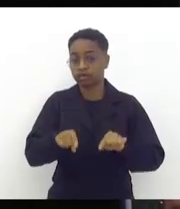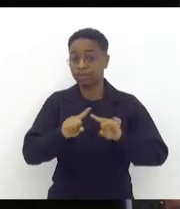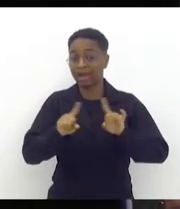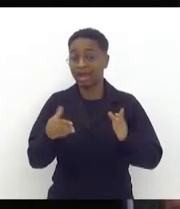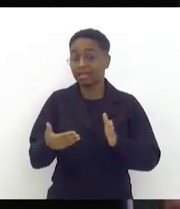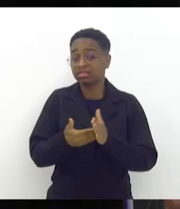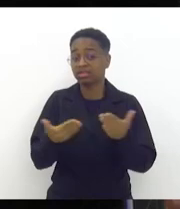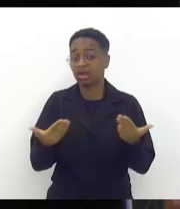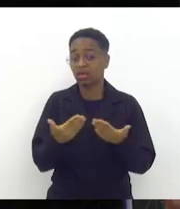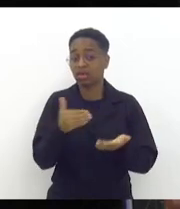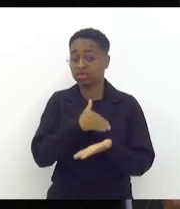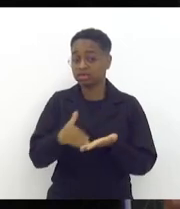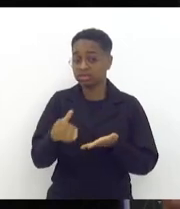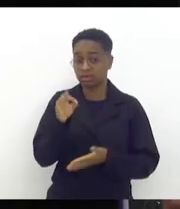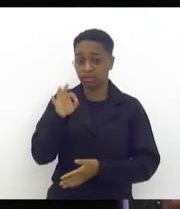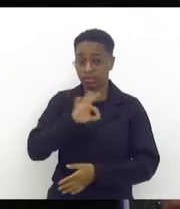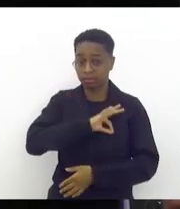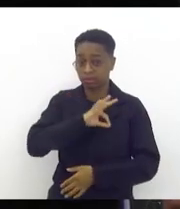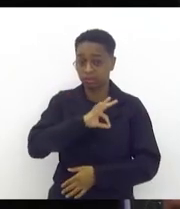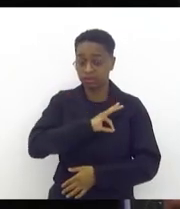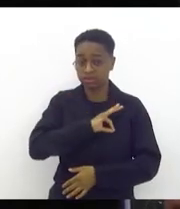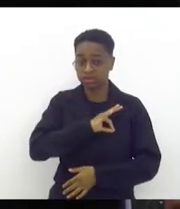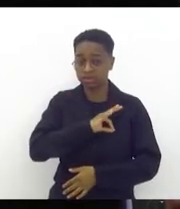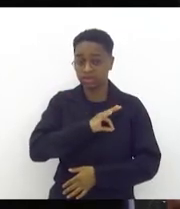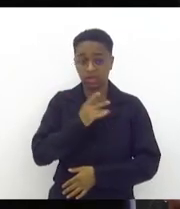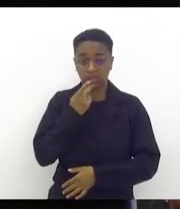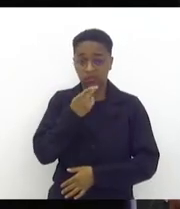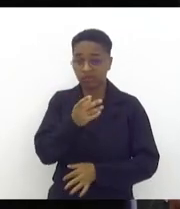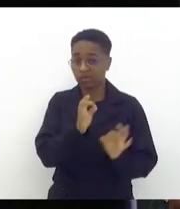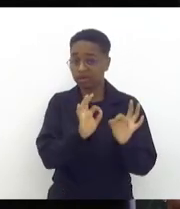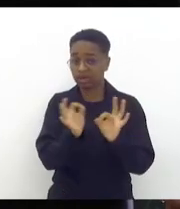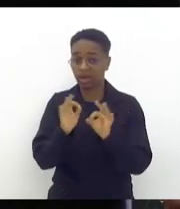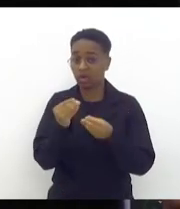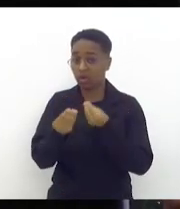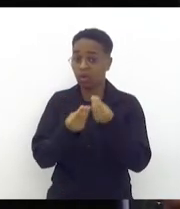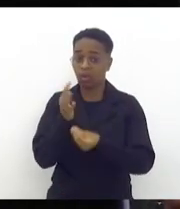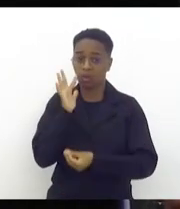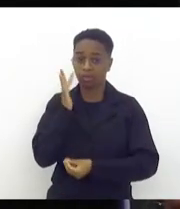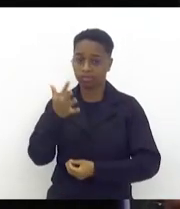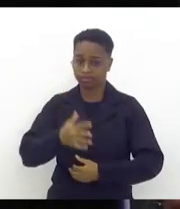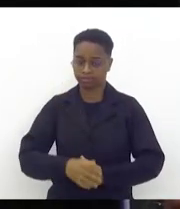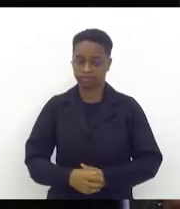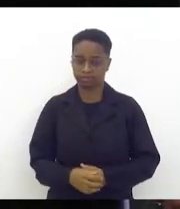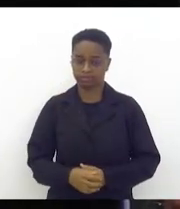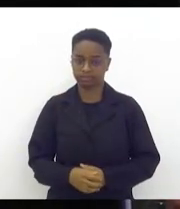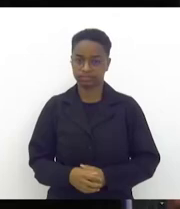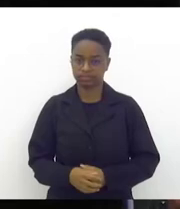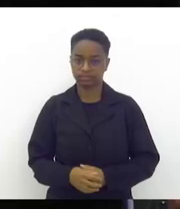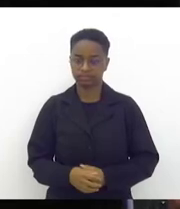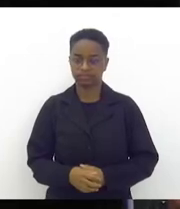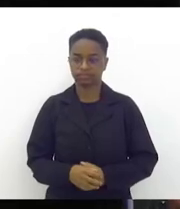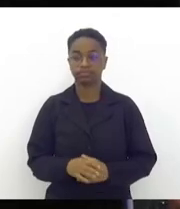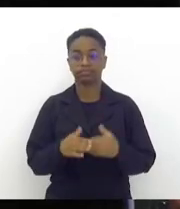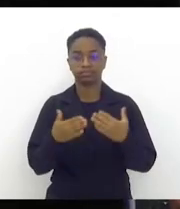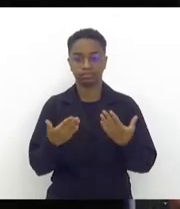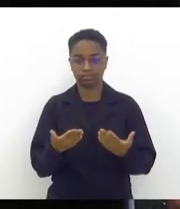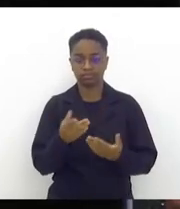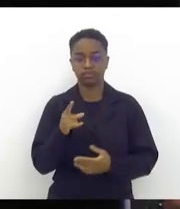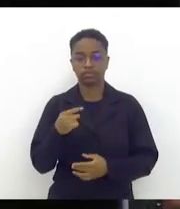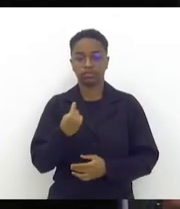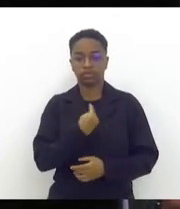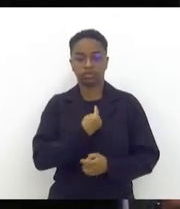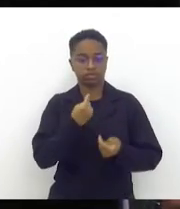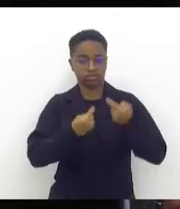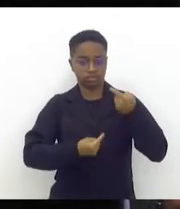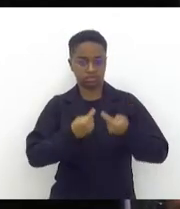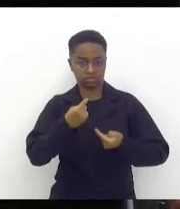a Secretaria da Polícia Civil não disse qual a solução. Nós tratamos, exatamente na Lei